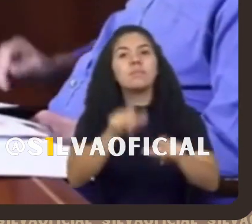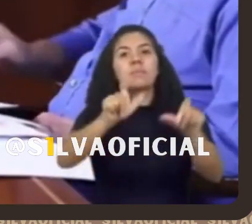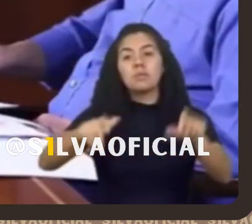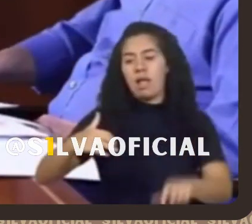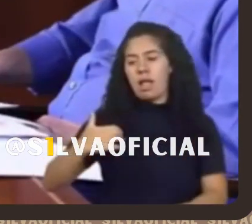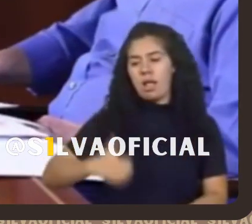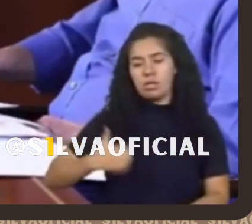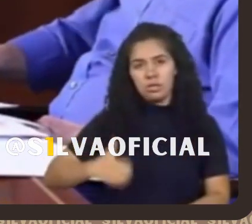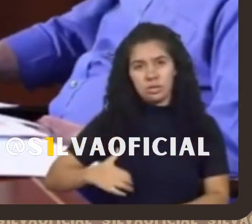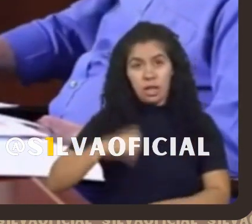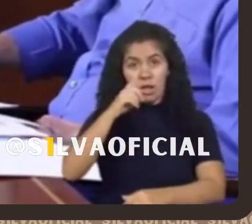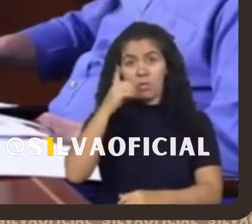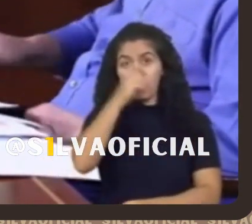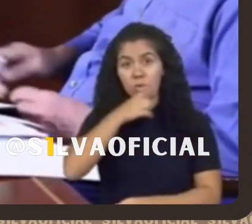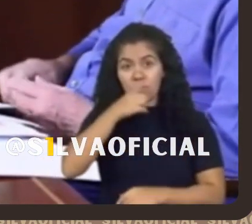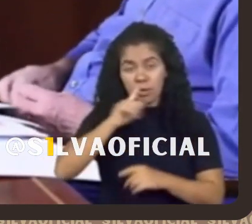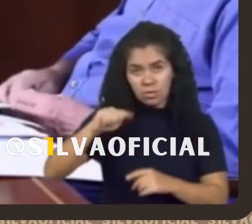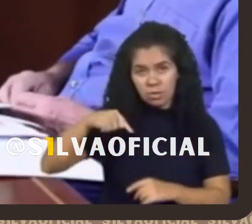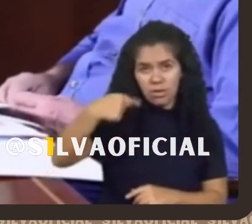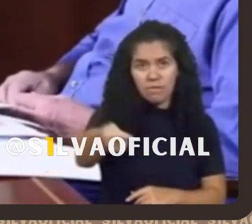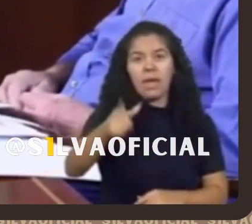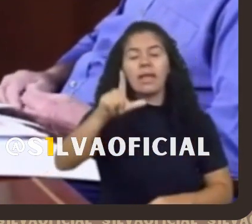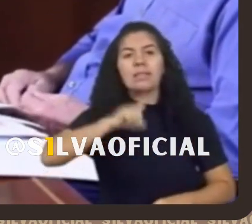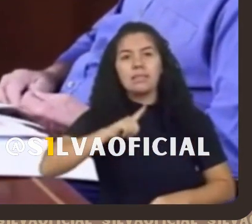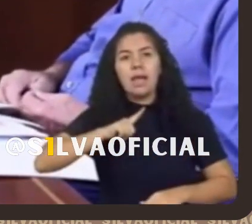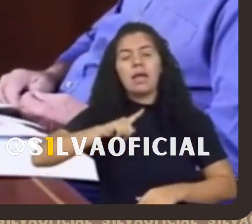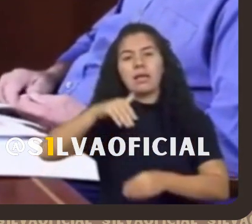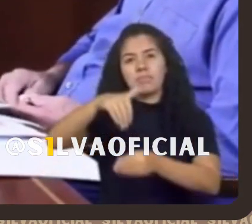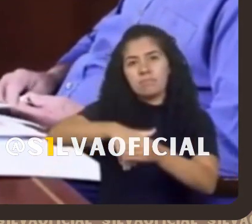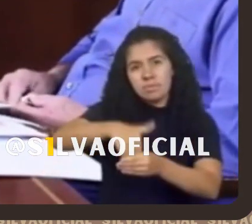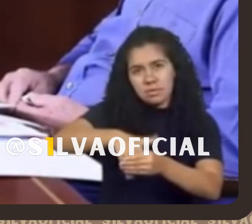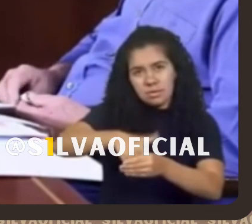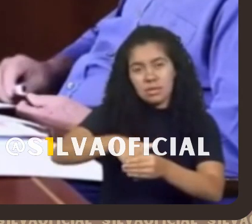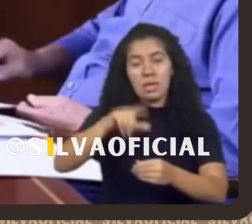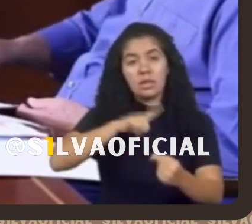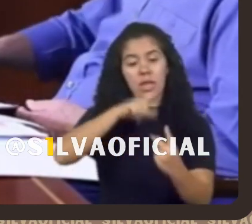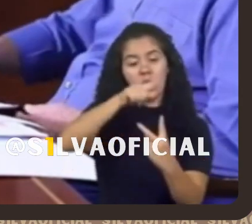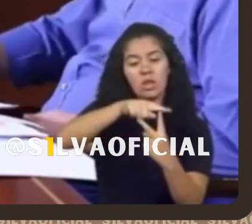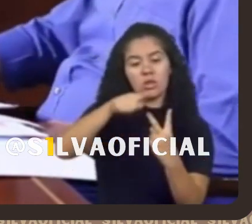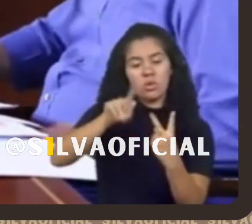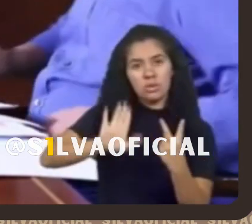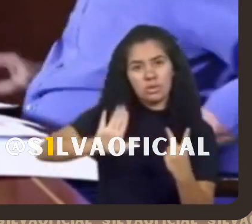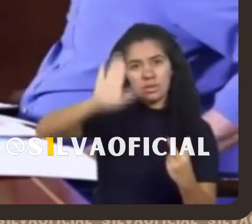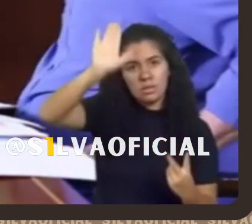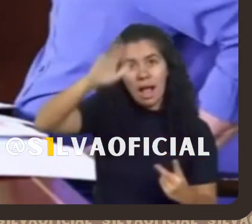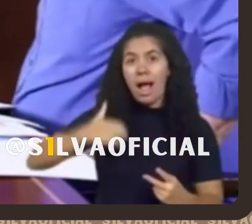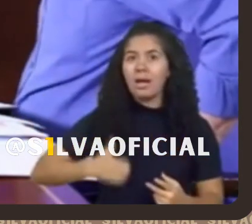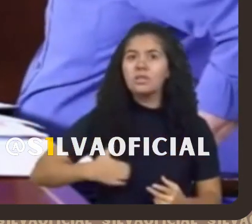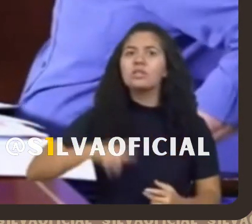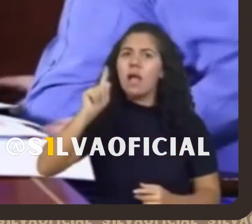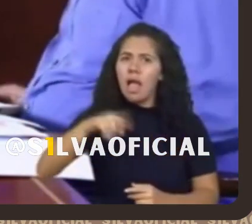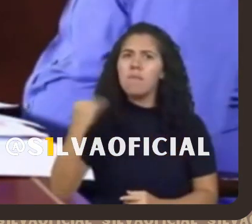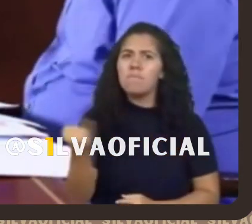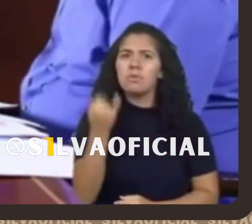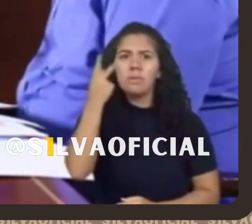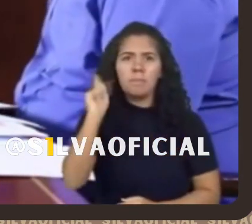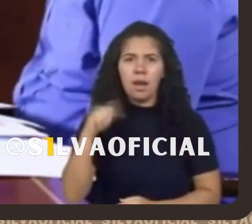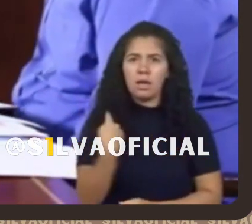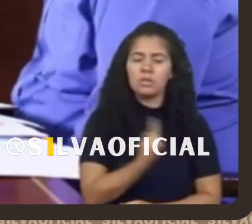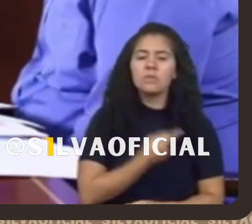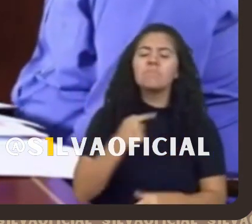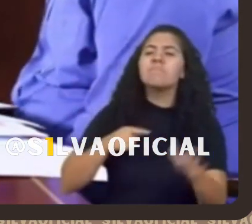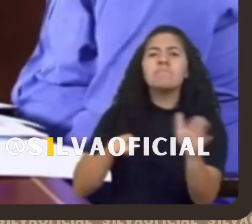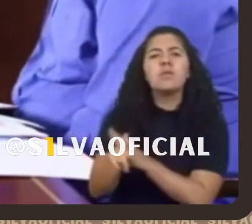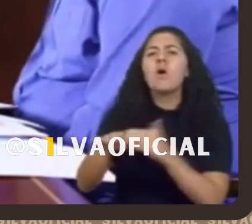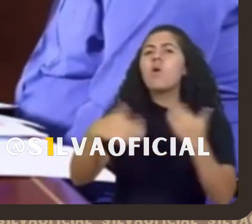na Argentina é o segundo turno né dois candidatos e A Argentina é muito importante pra gente qual é qual qual a sua visão em relação